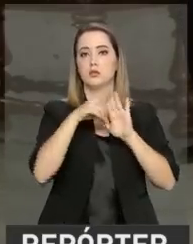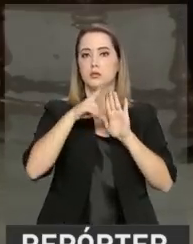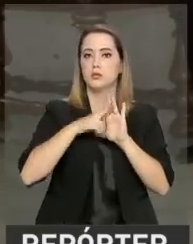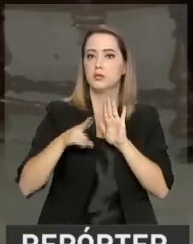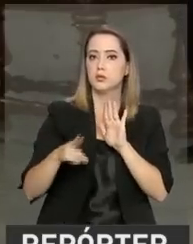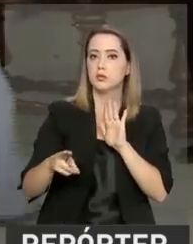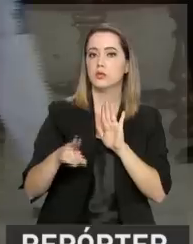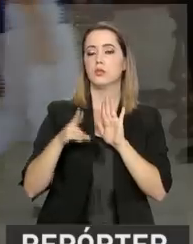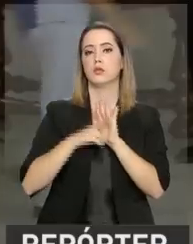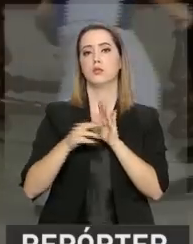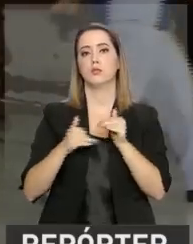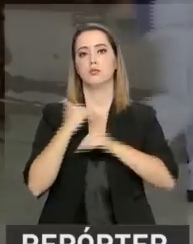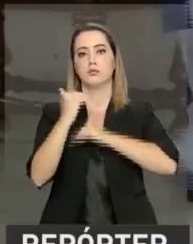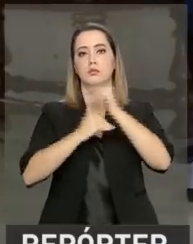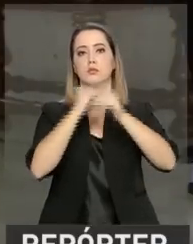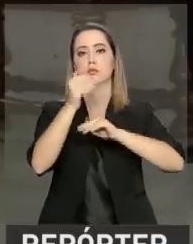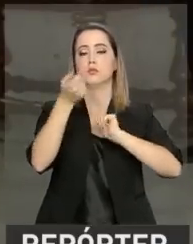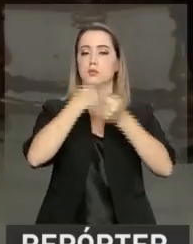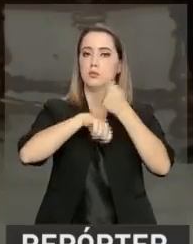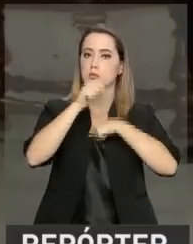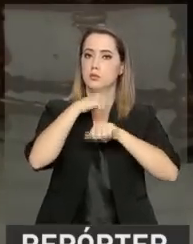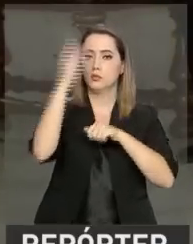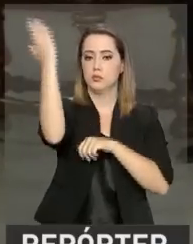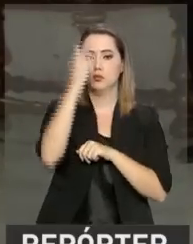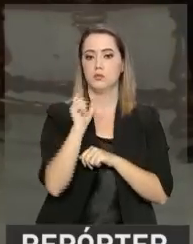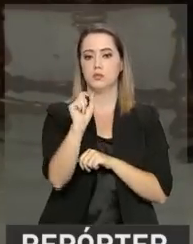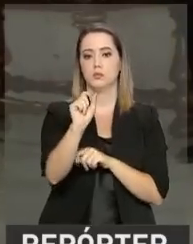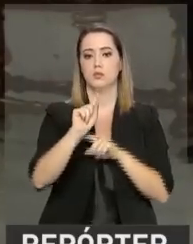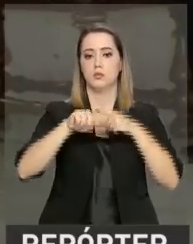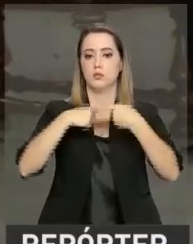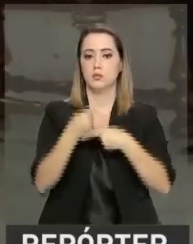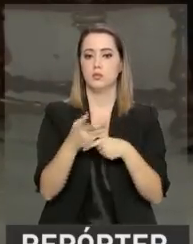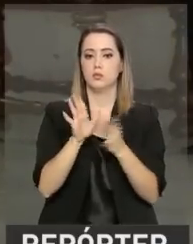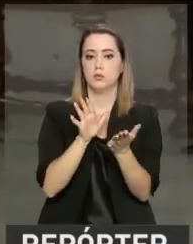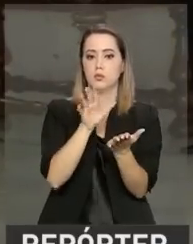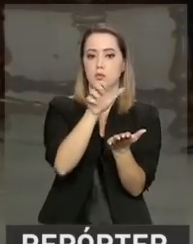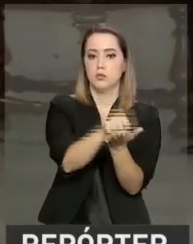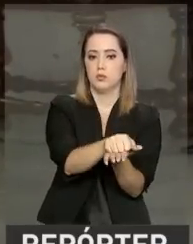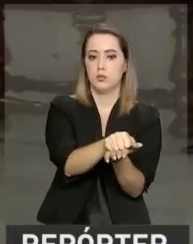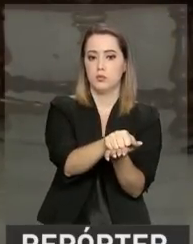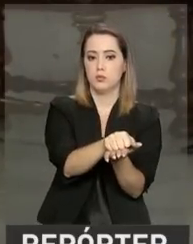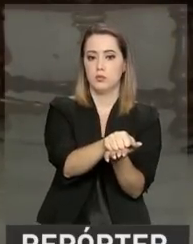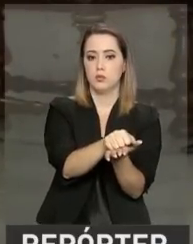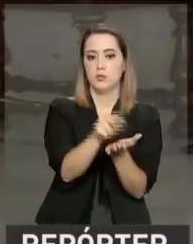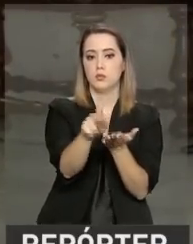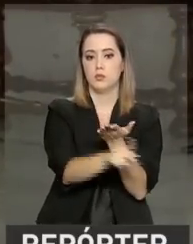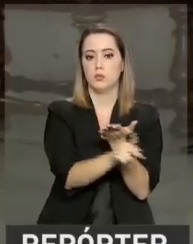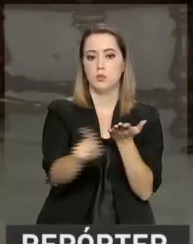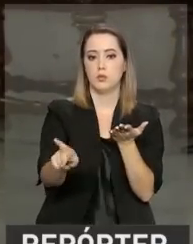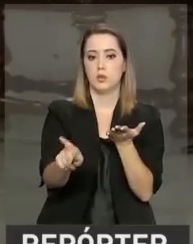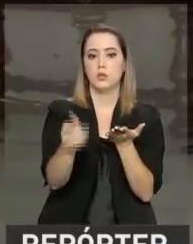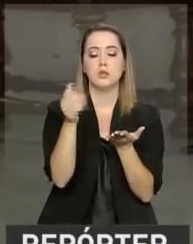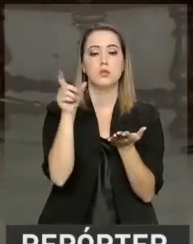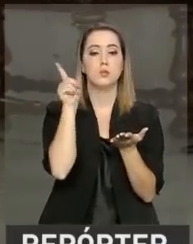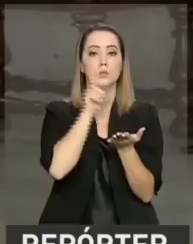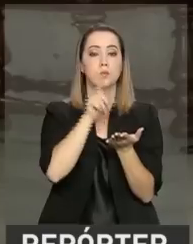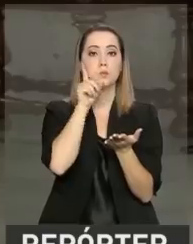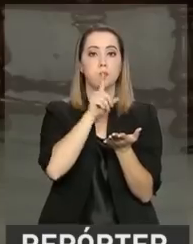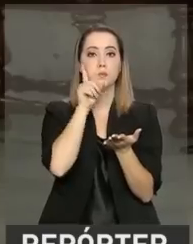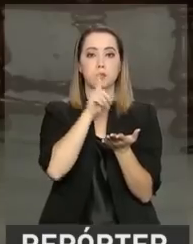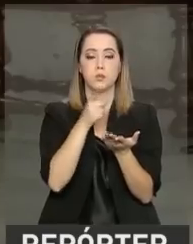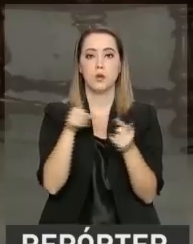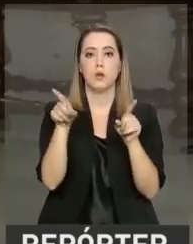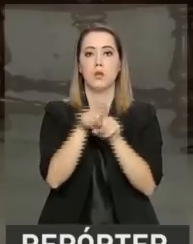crescimento brasileiro. Os dois também concordaram que logo após a posse do presidente eleito Donald Trump, eles